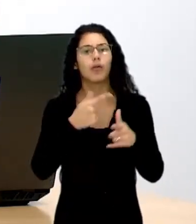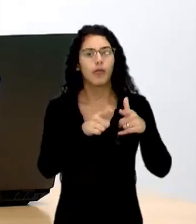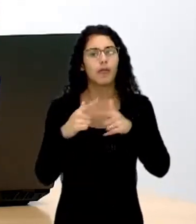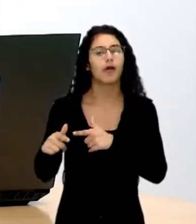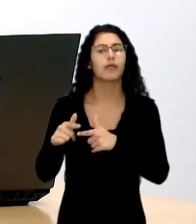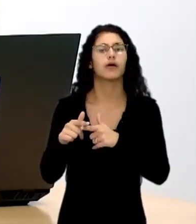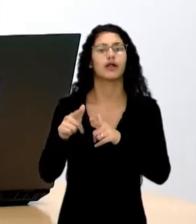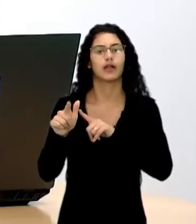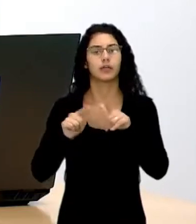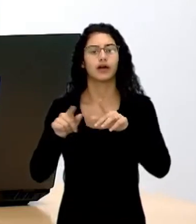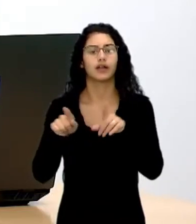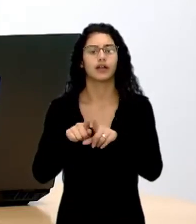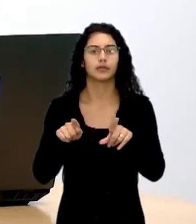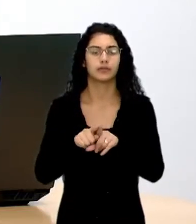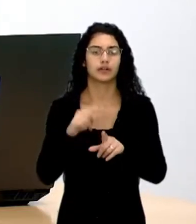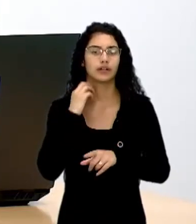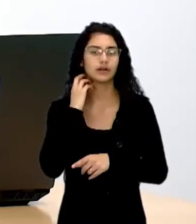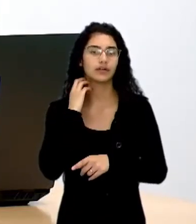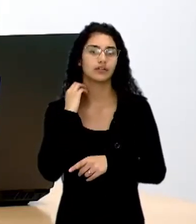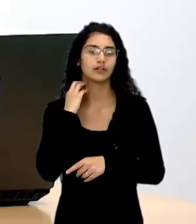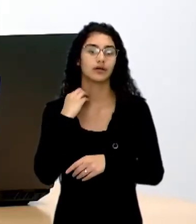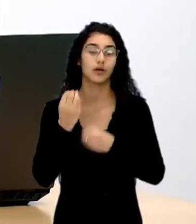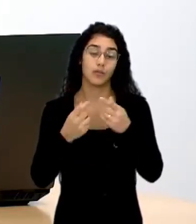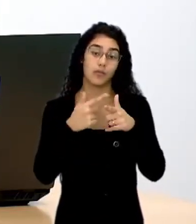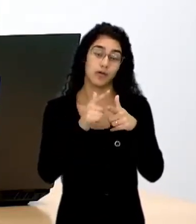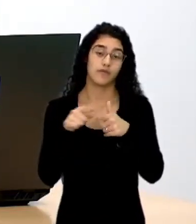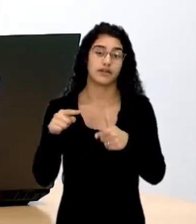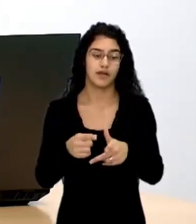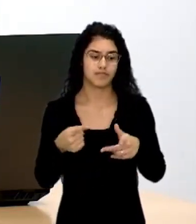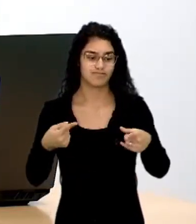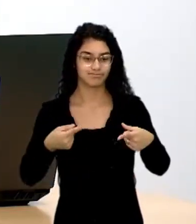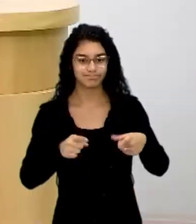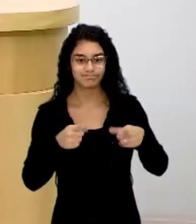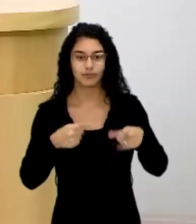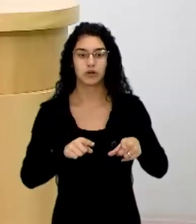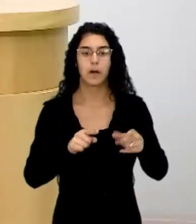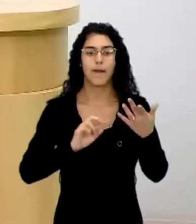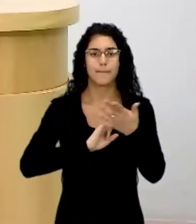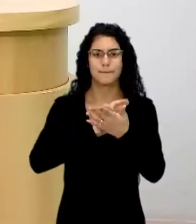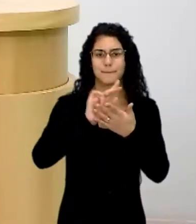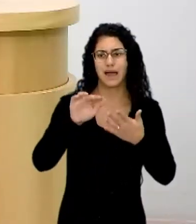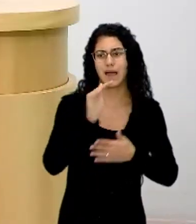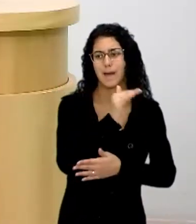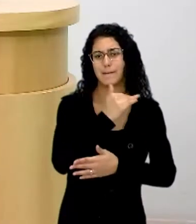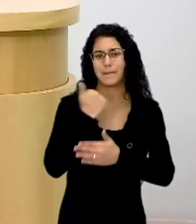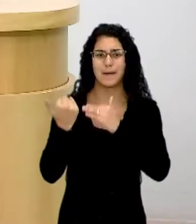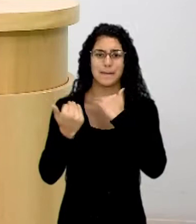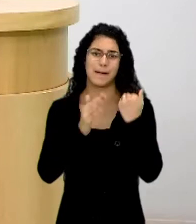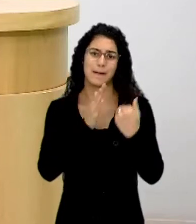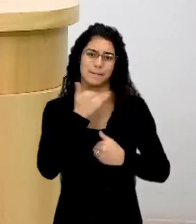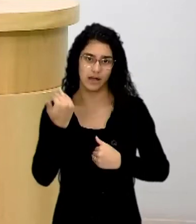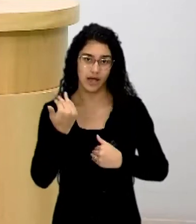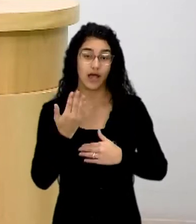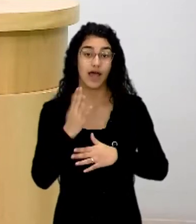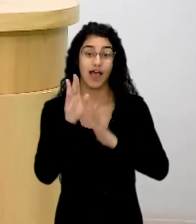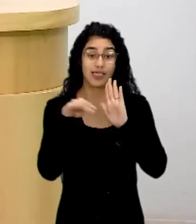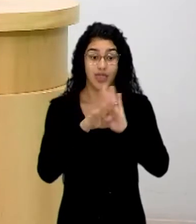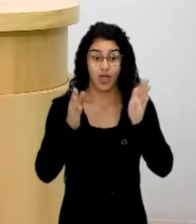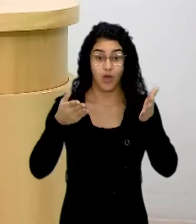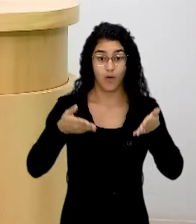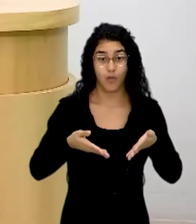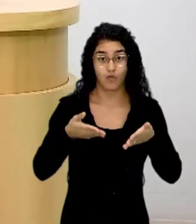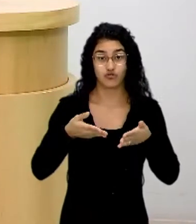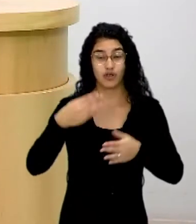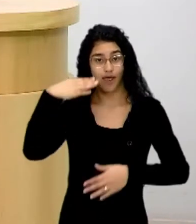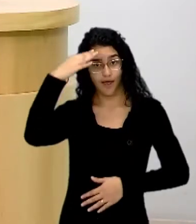como ferramenta, como elemento que vai resolver o problema, você provocou essa mortandade imensa. E até hoje a